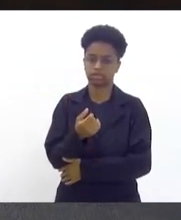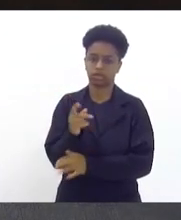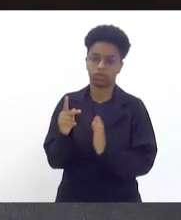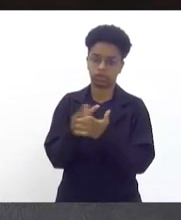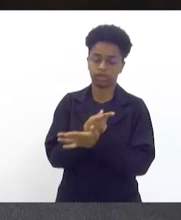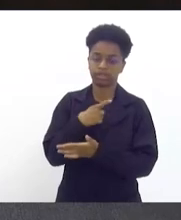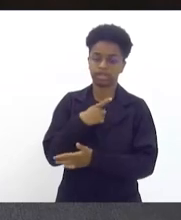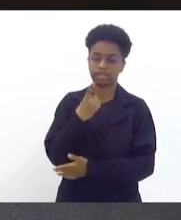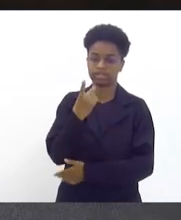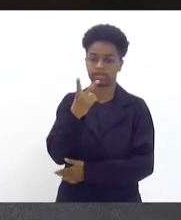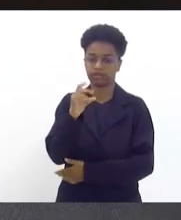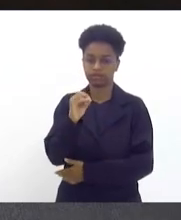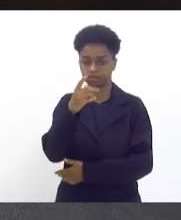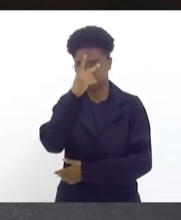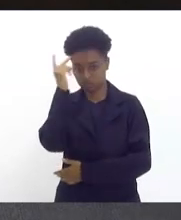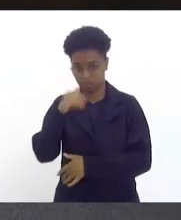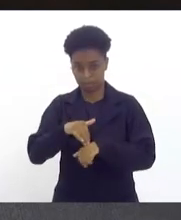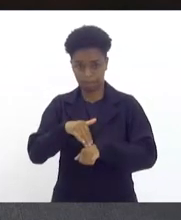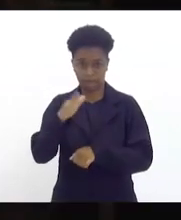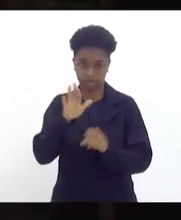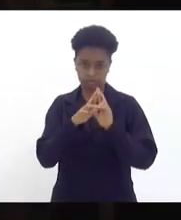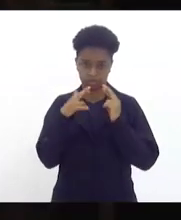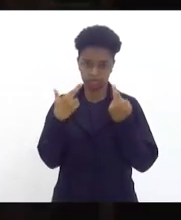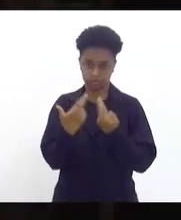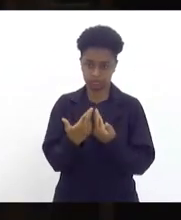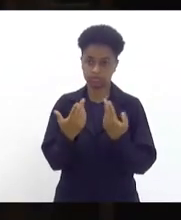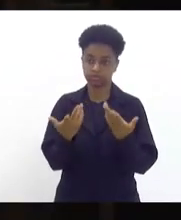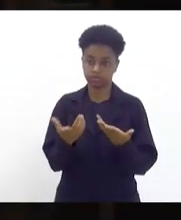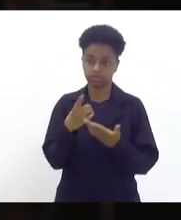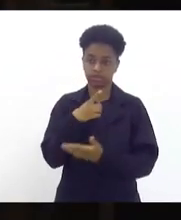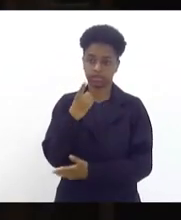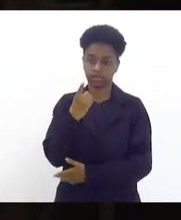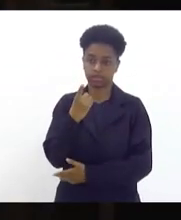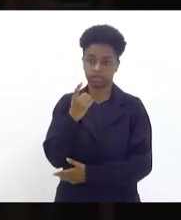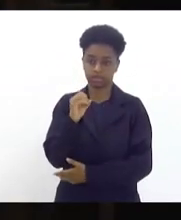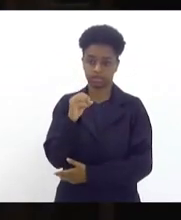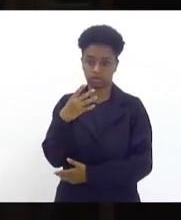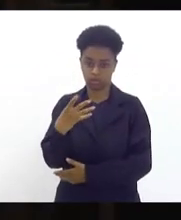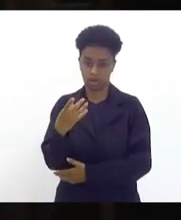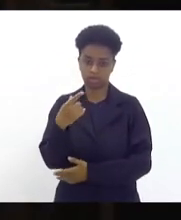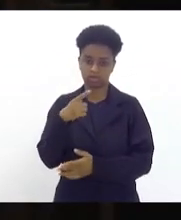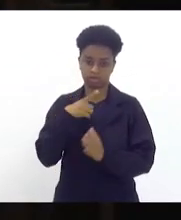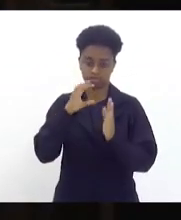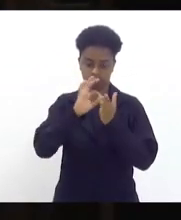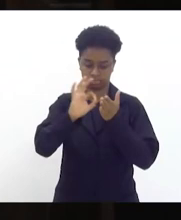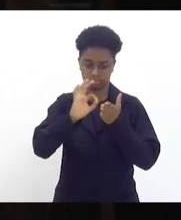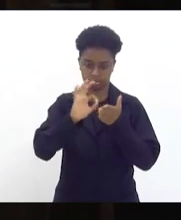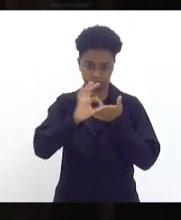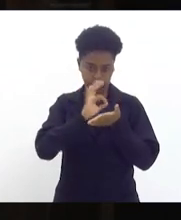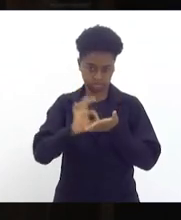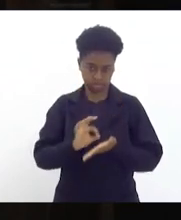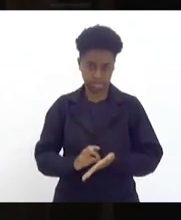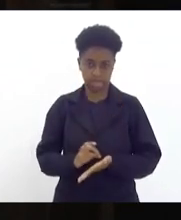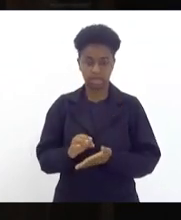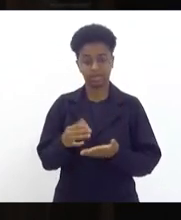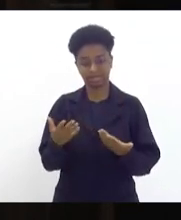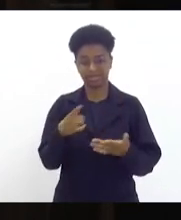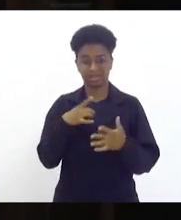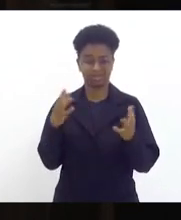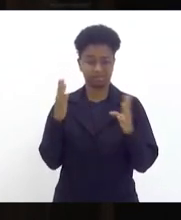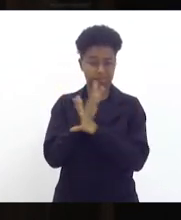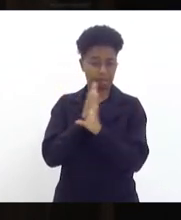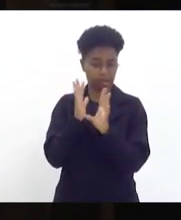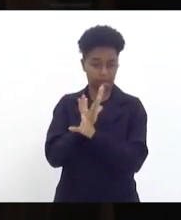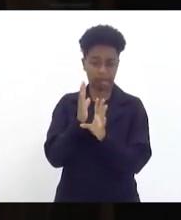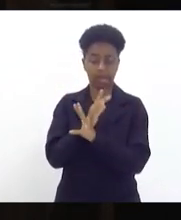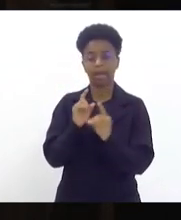deu mais de 120 pessoas naquela reunião 104 pode olhar o livro lá João que assinar o livro muita gente A gente esqueceu porque teve muito muito e